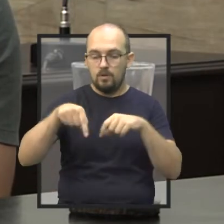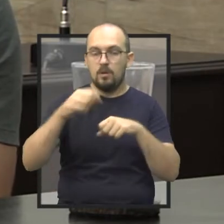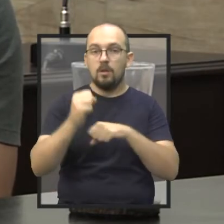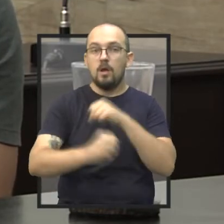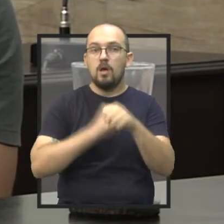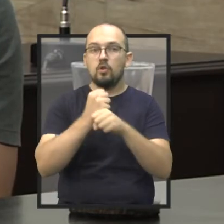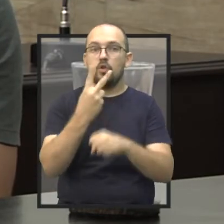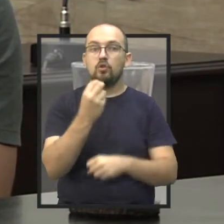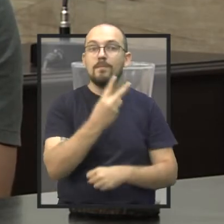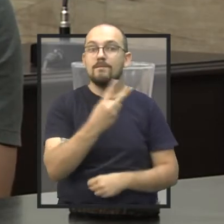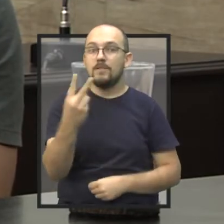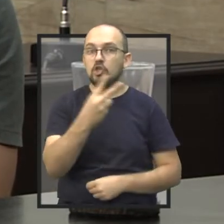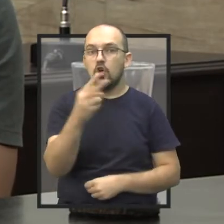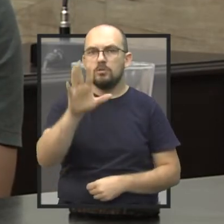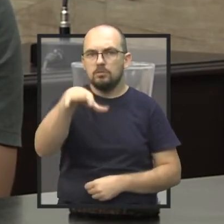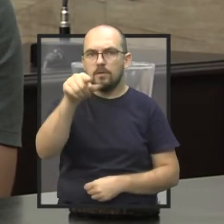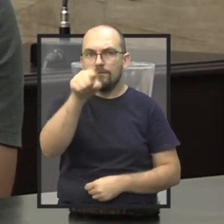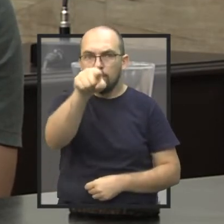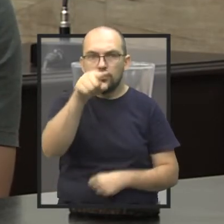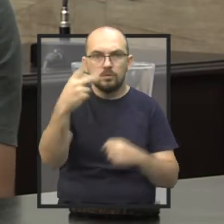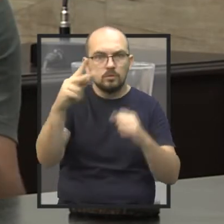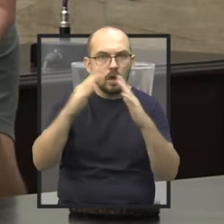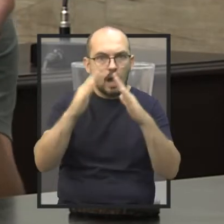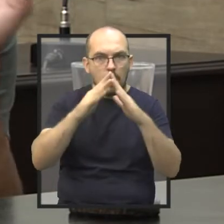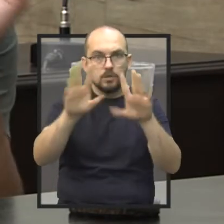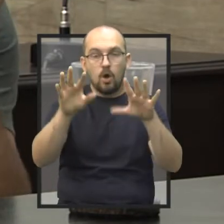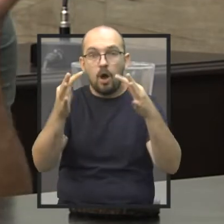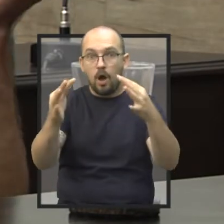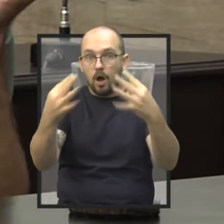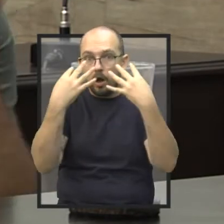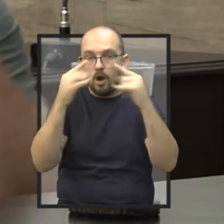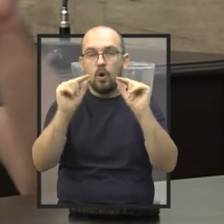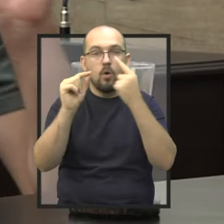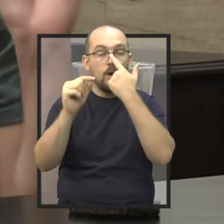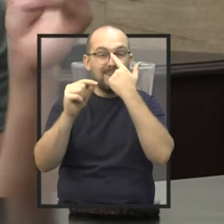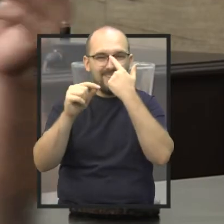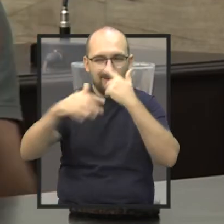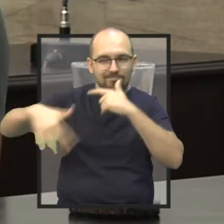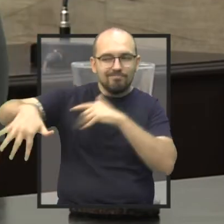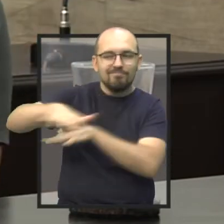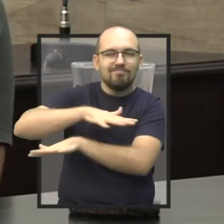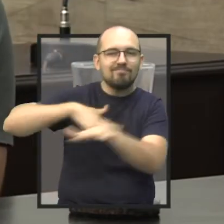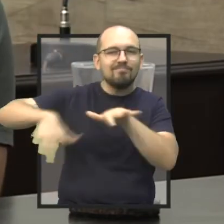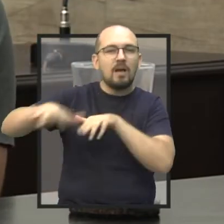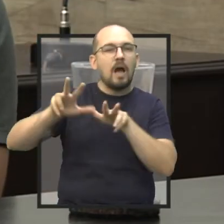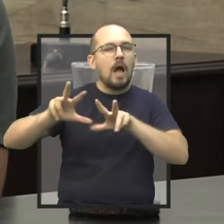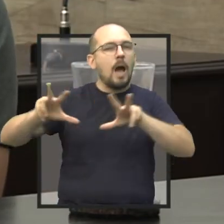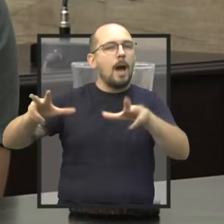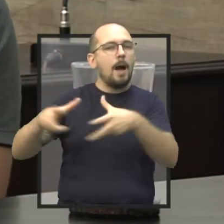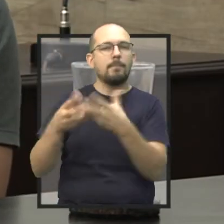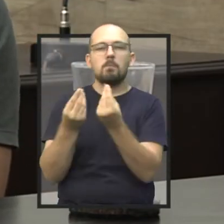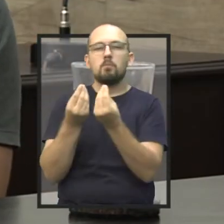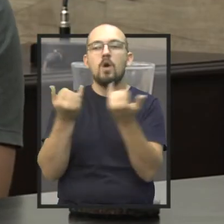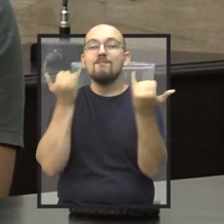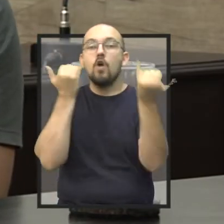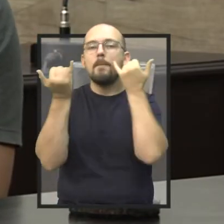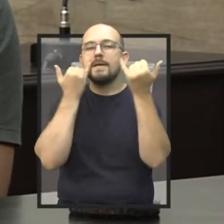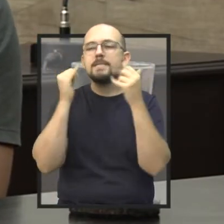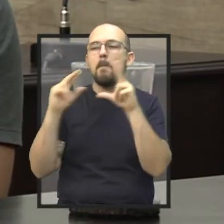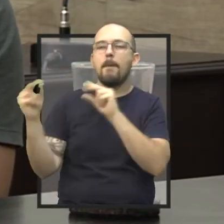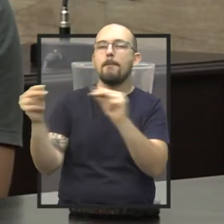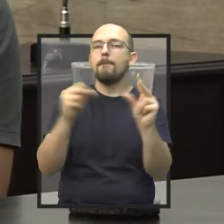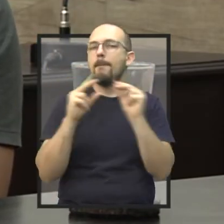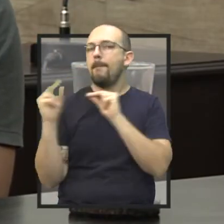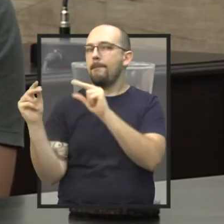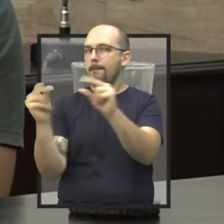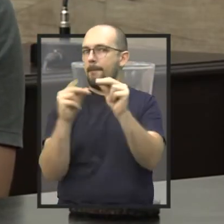2022 e para você que acompanha a gente de casa, os bastidores da política, os corredores aqui do prédio, eles são muito ricos de informação. E